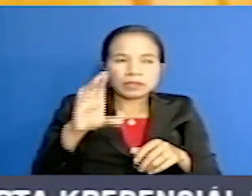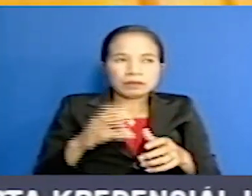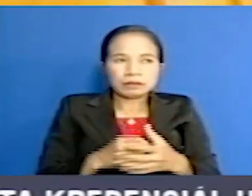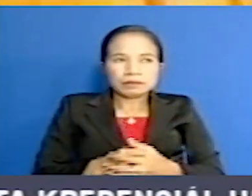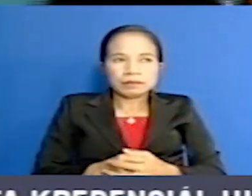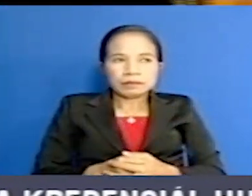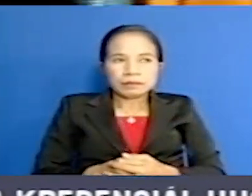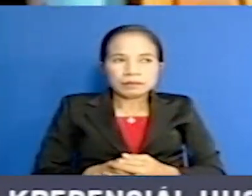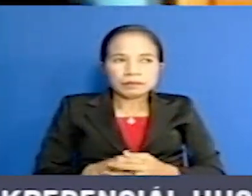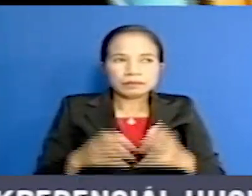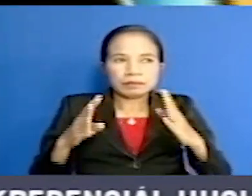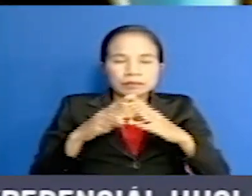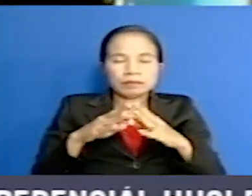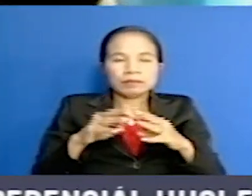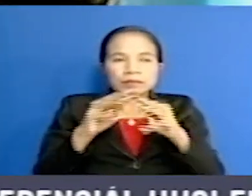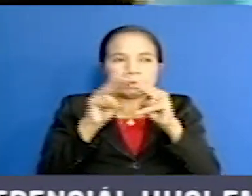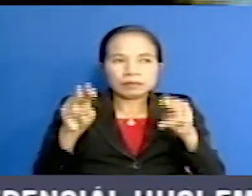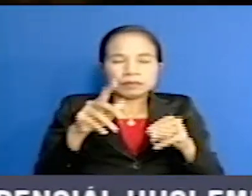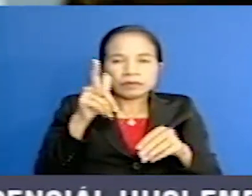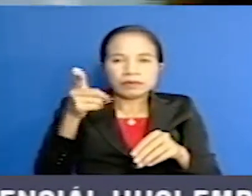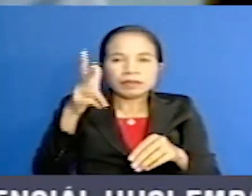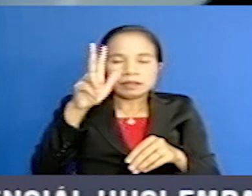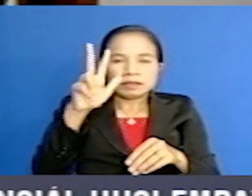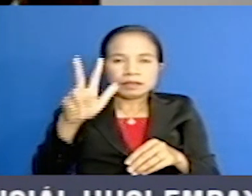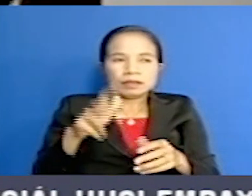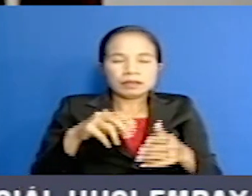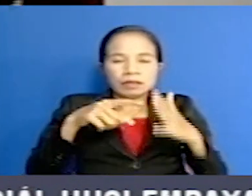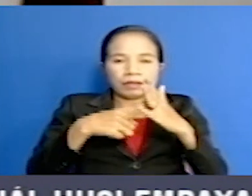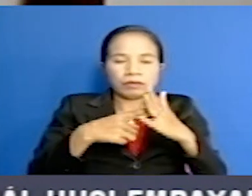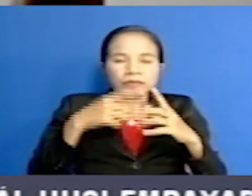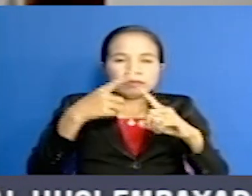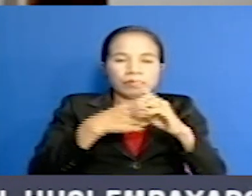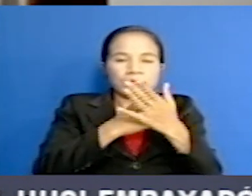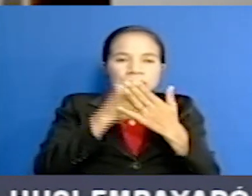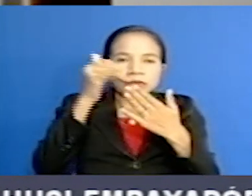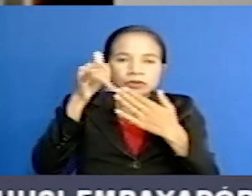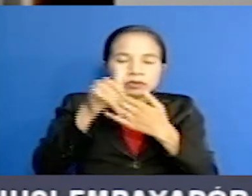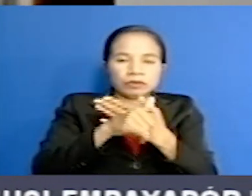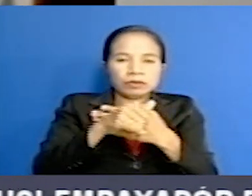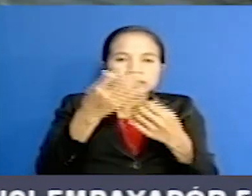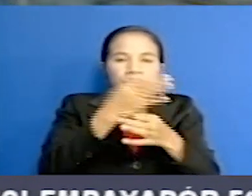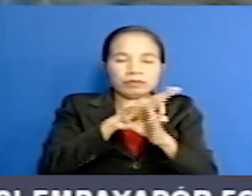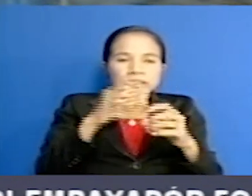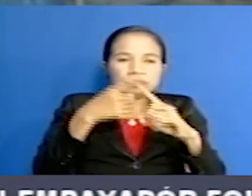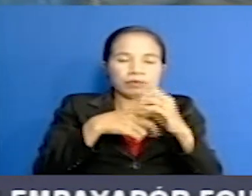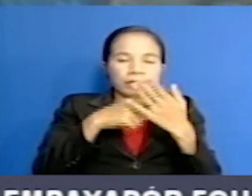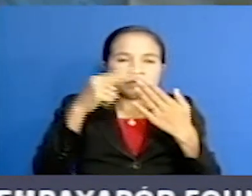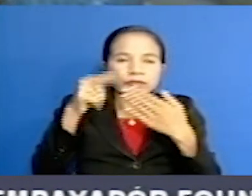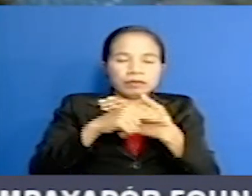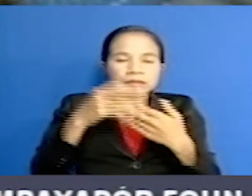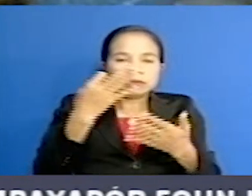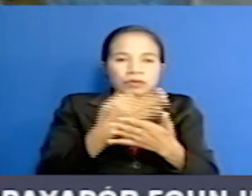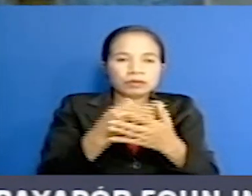Construção ba uma medida 23 vezes 10, né? A rua Fulan Júnior no finaliza e a Fulan Novembro, o total orçamento construção